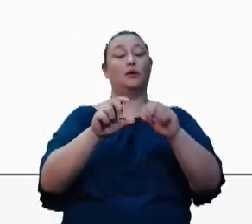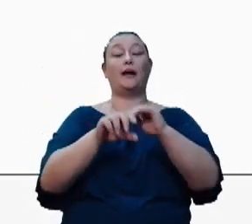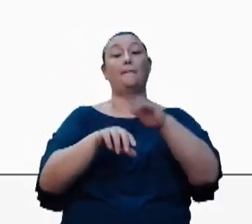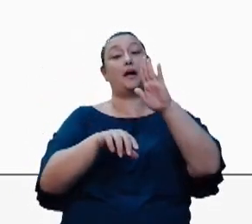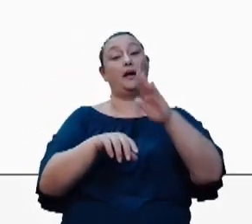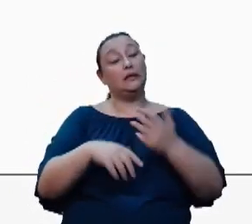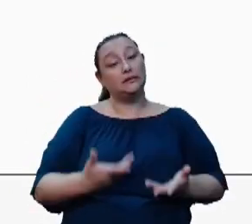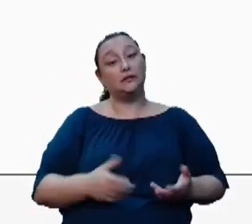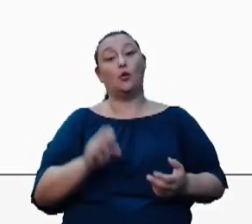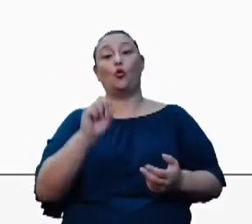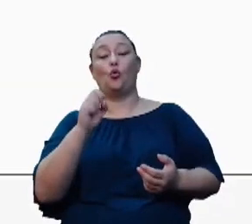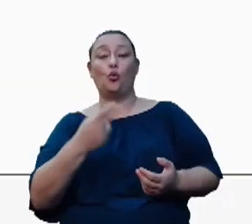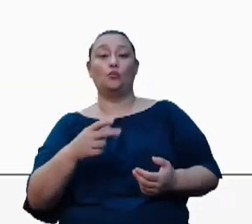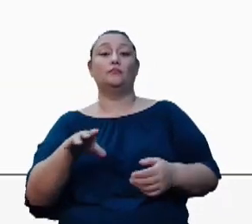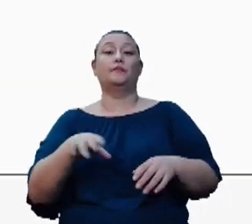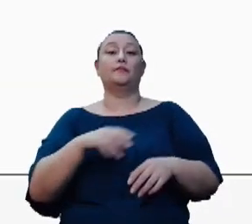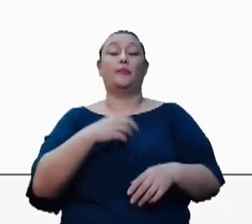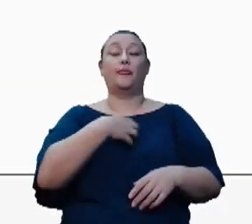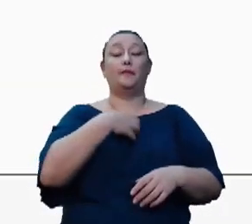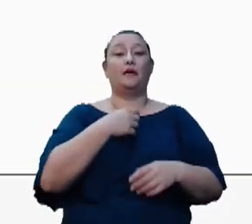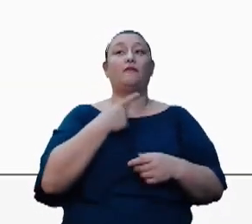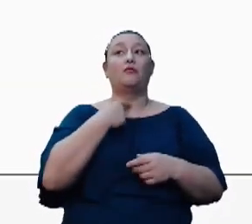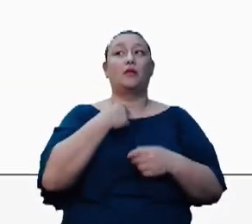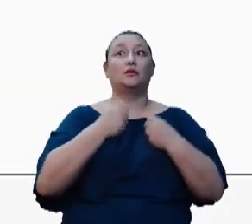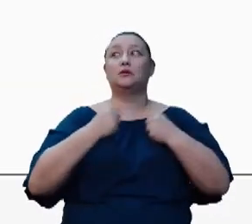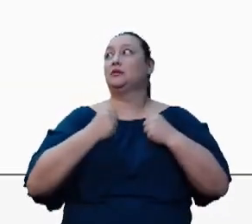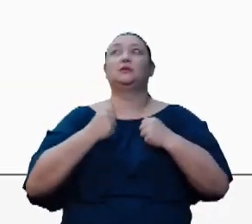e sintomas de abstinência.